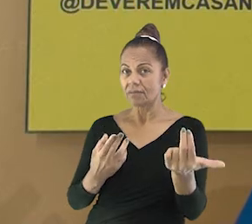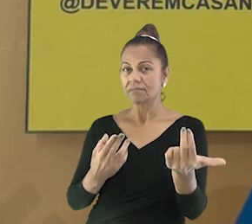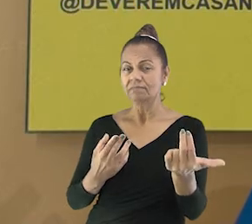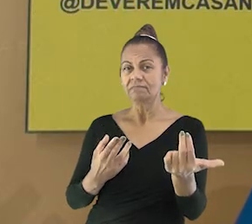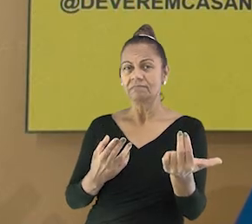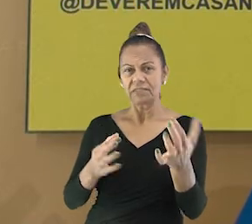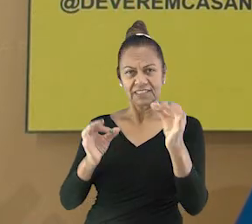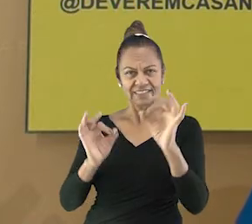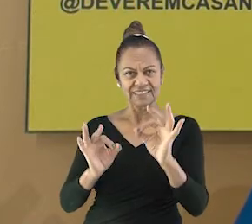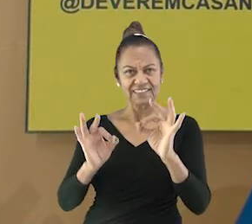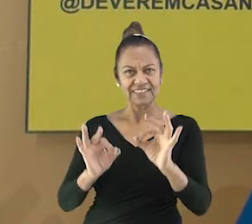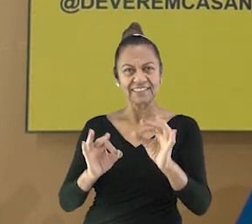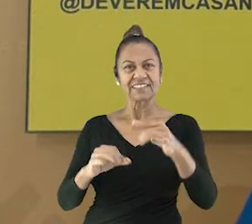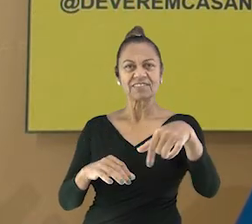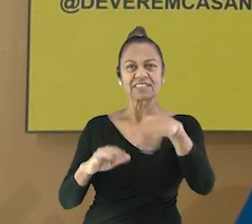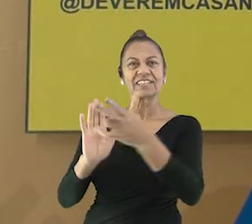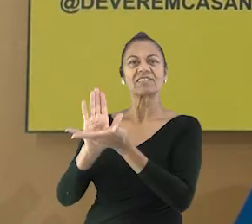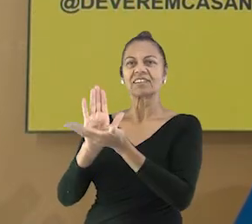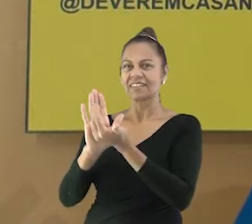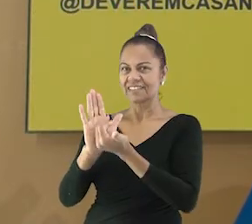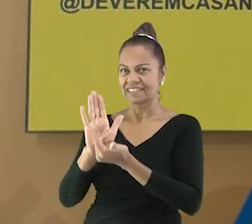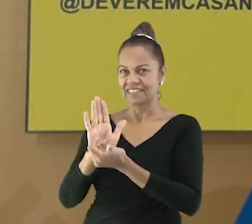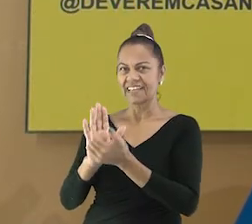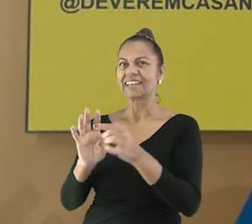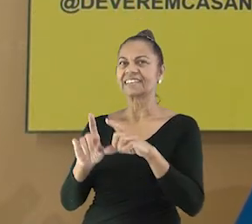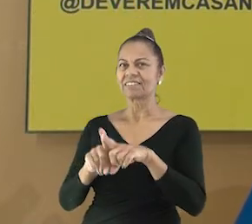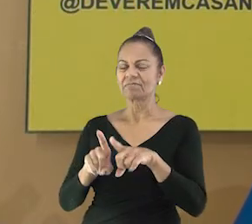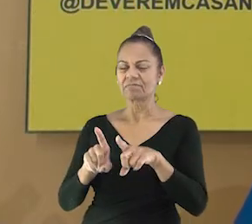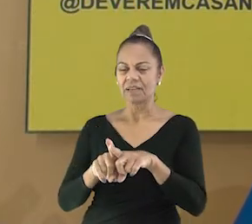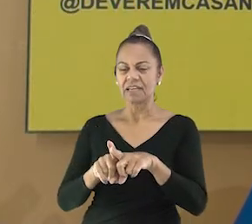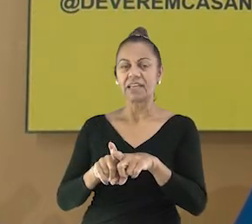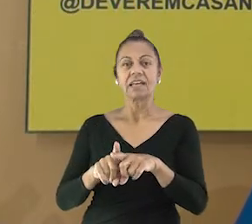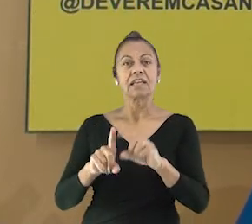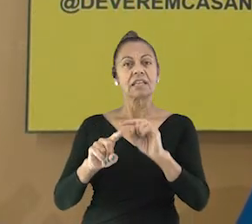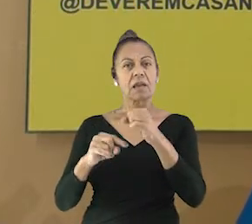um desenho da minha mãe indo à igreja. Tenho certeza que vocês